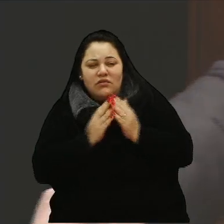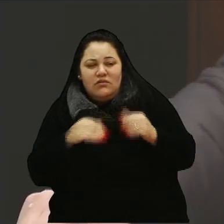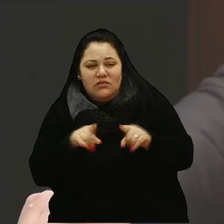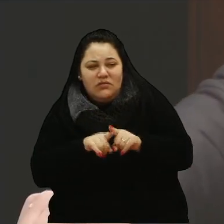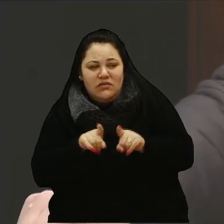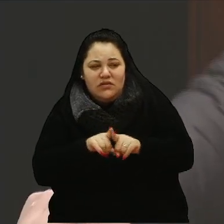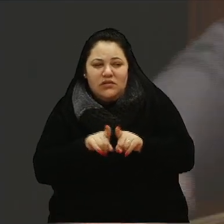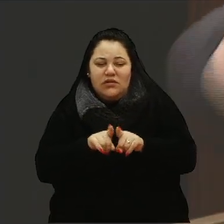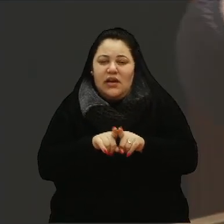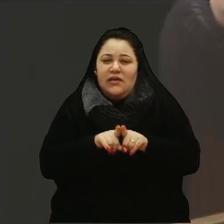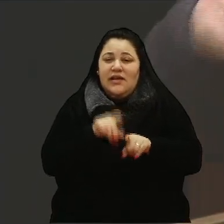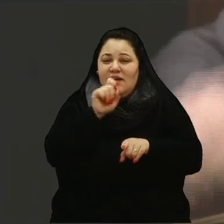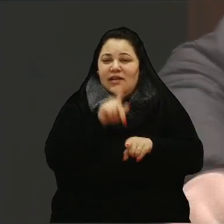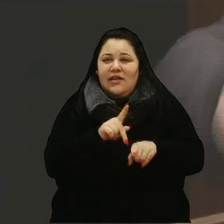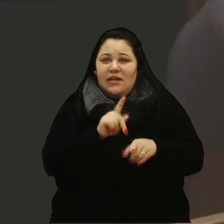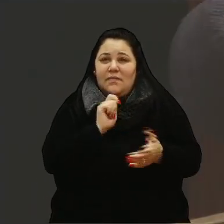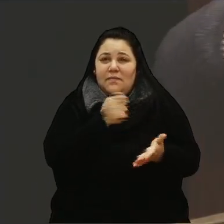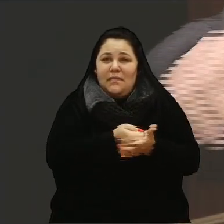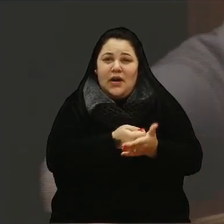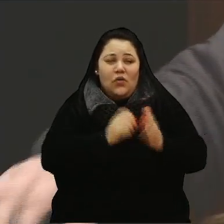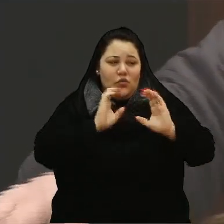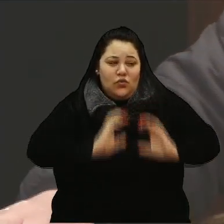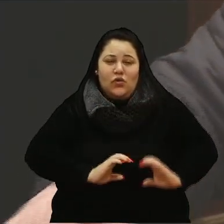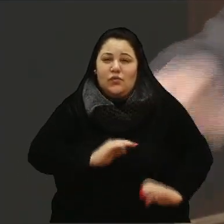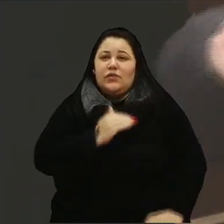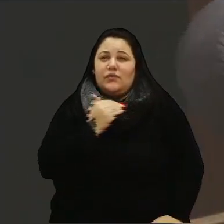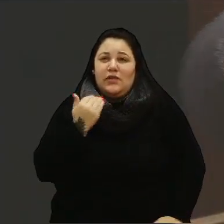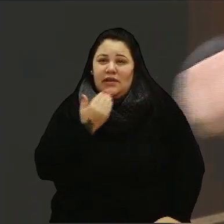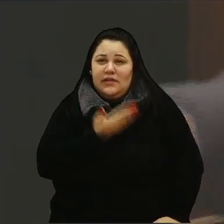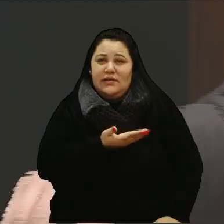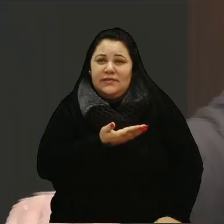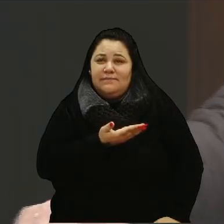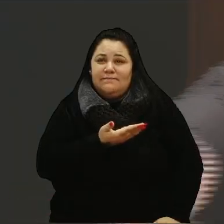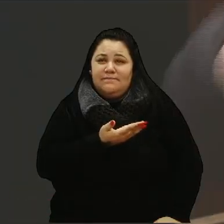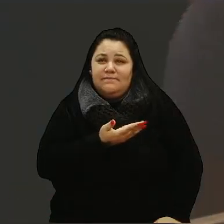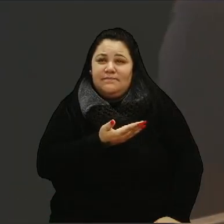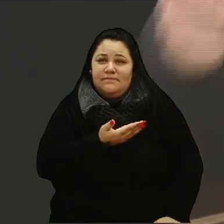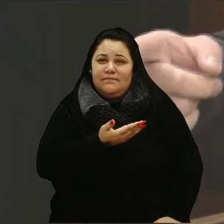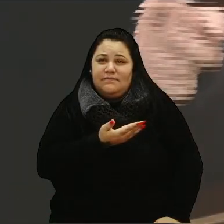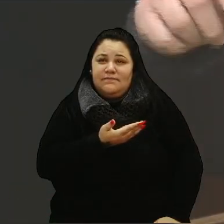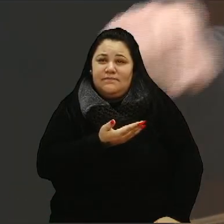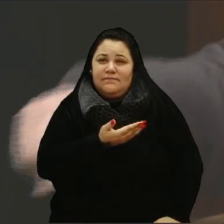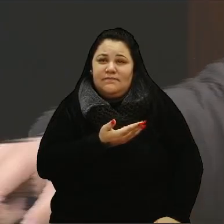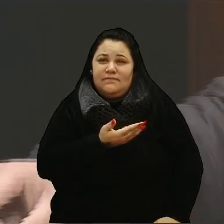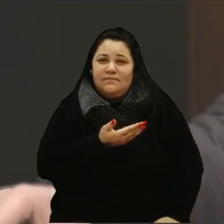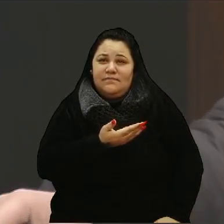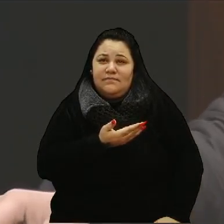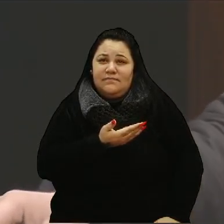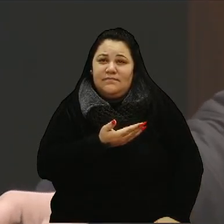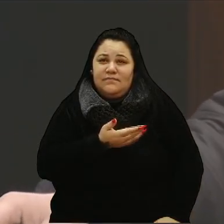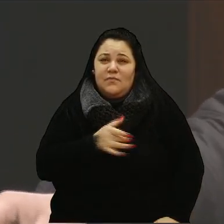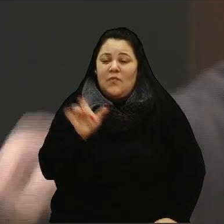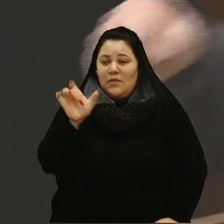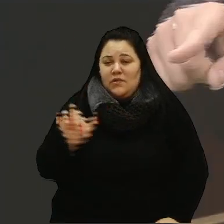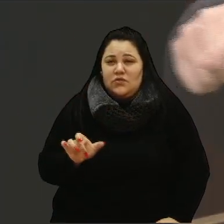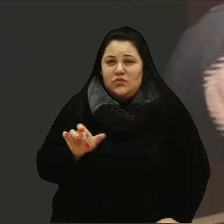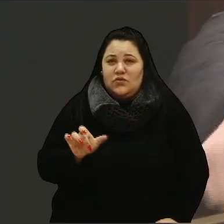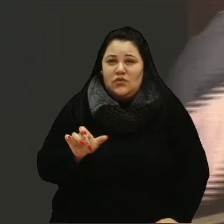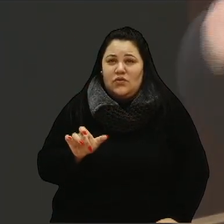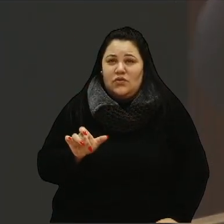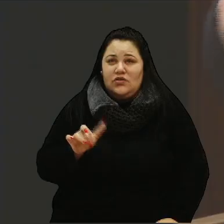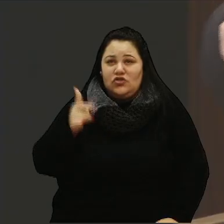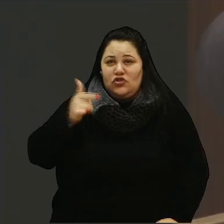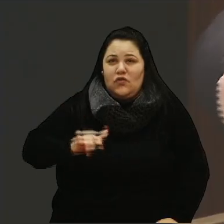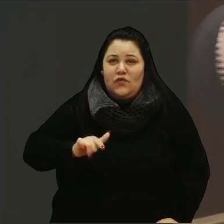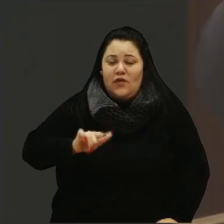translado do corpo da menina? Pois é, né? Alexandre Pato, ex-jogador de futebol, um direitista declarado, inclusive, mas, de novo,